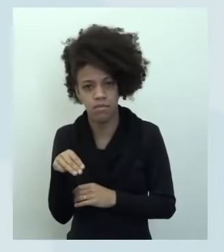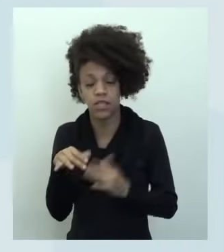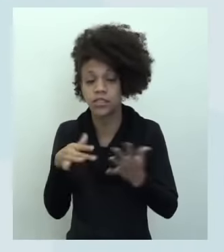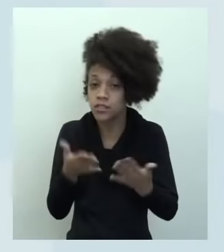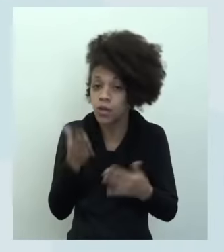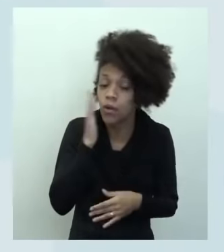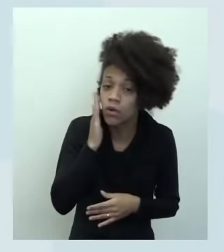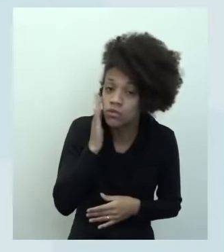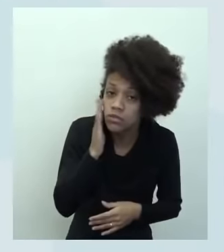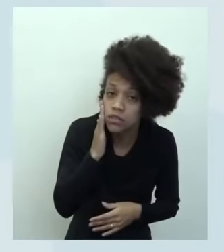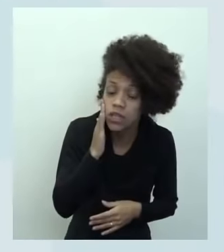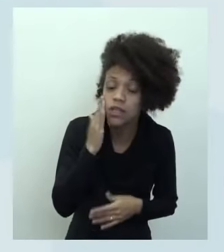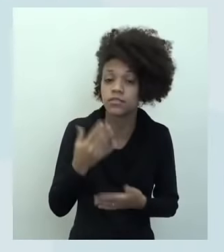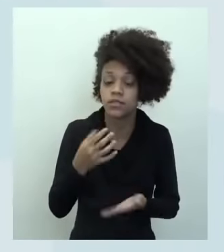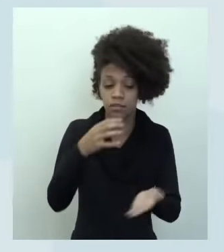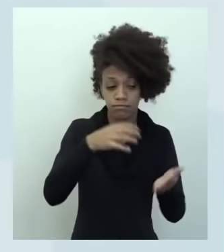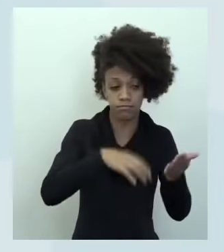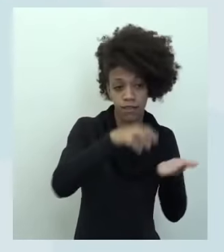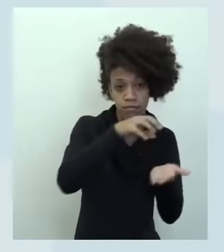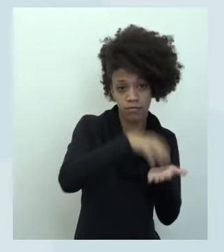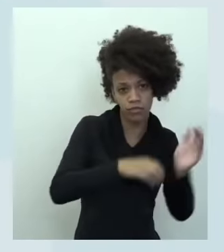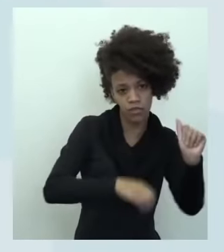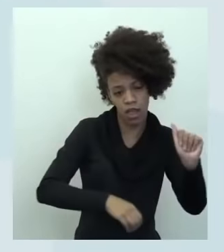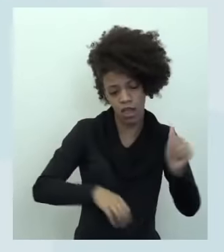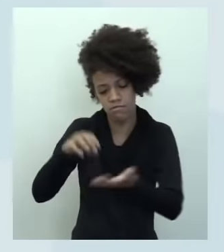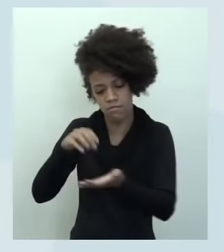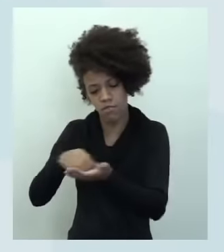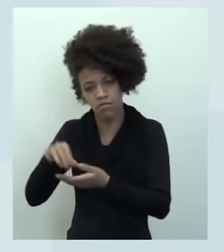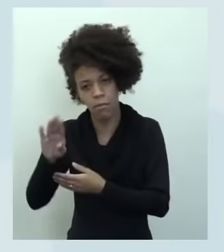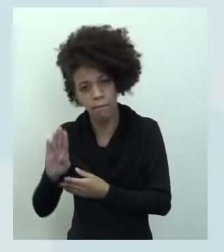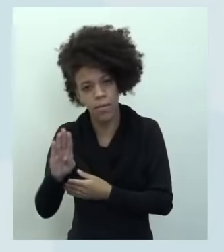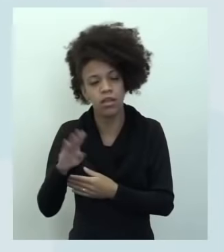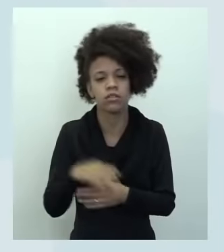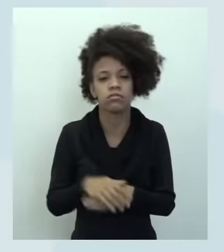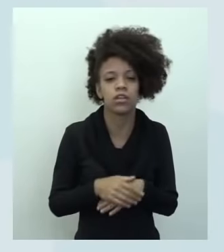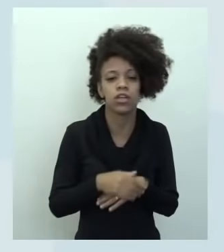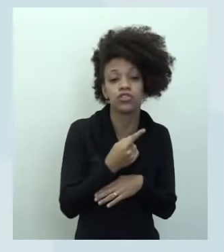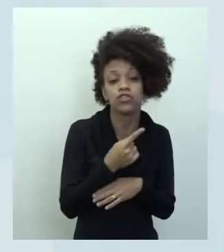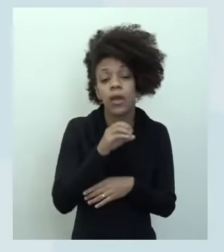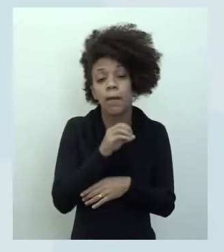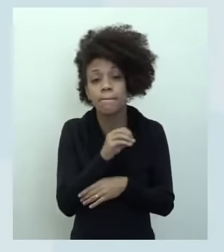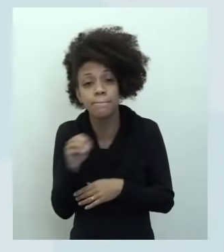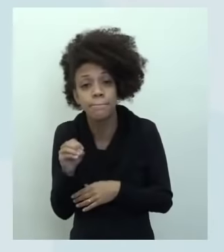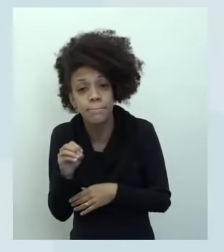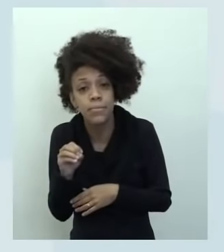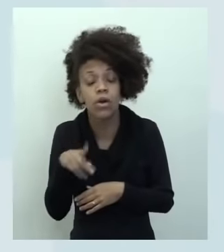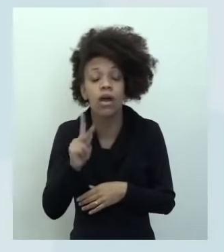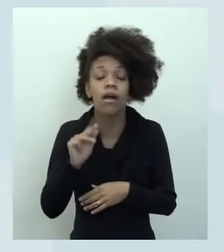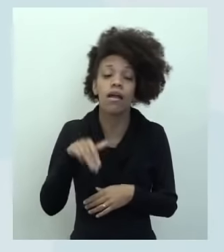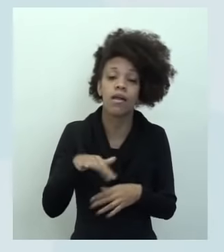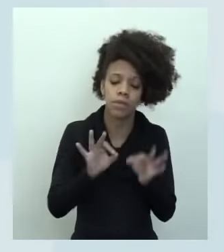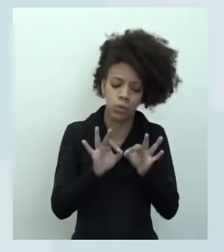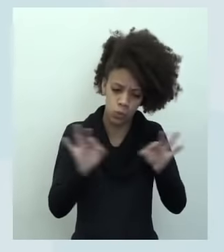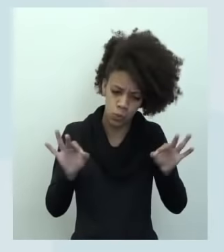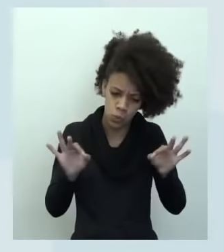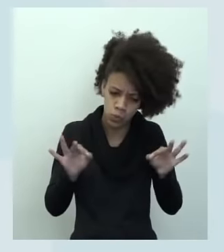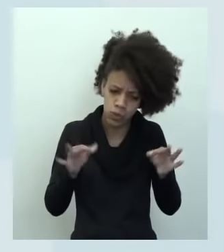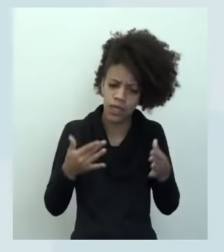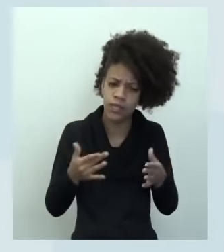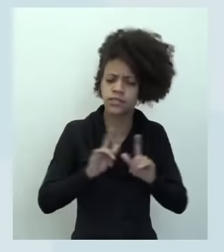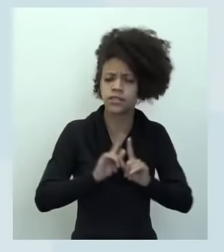que a distância entre a cidade A e a cidade B é de 1.000 quilômetros, em linha reta, e no mapa deu de